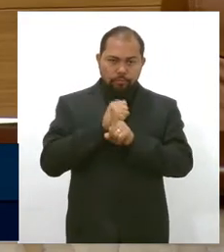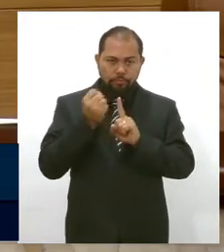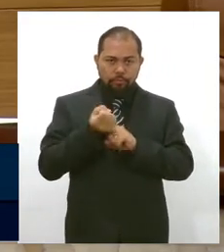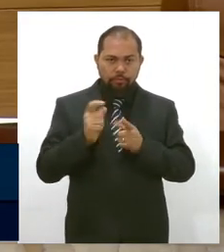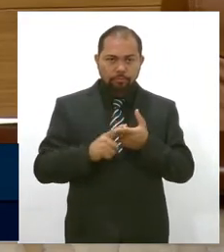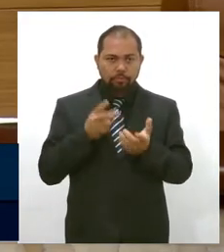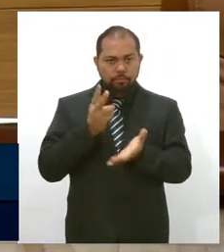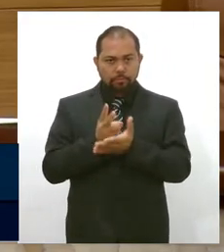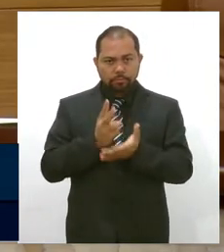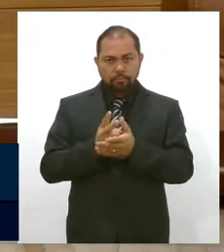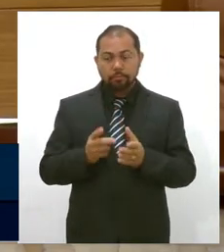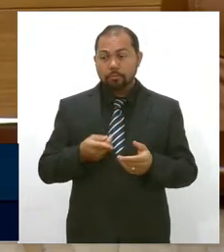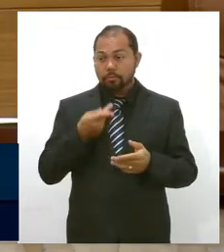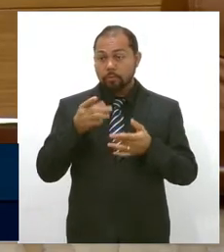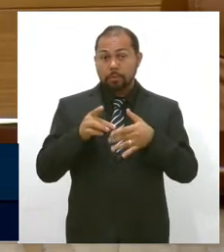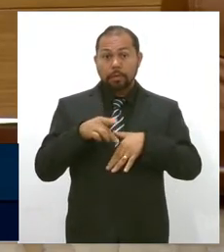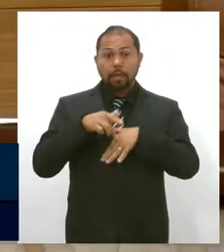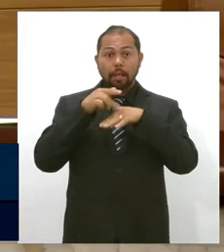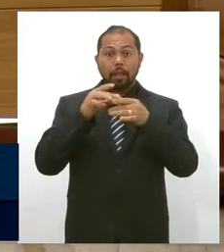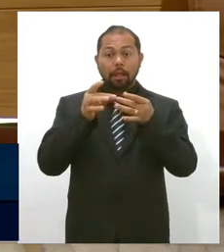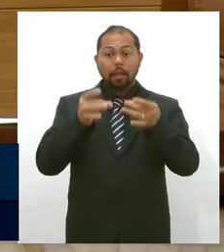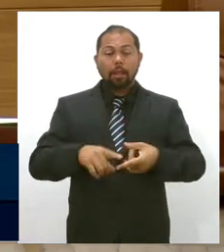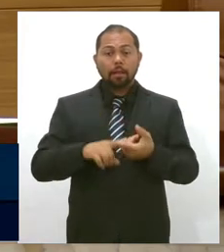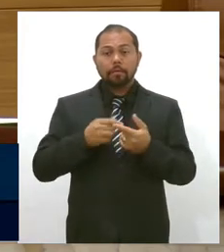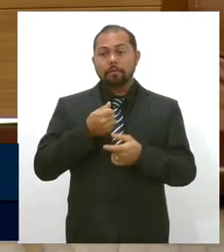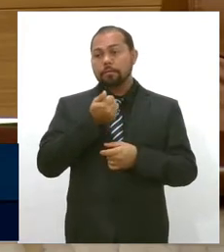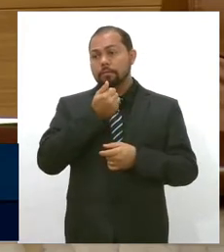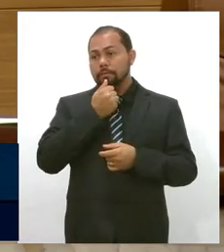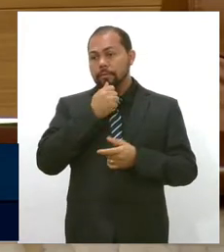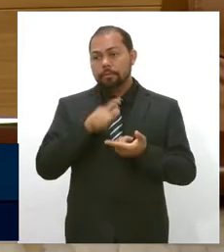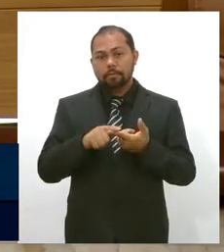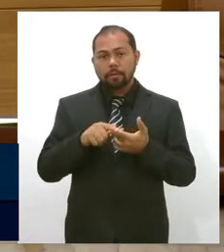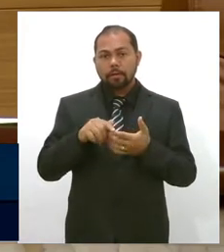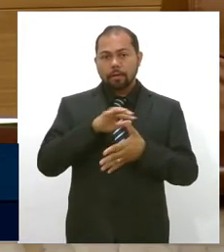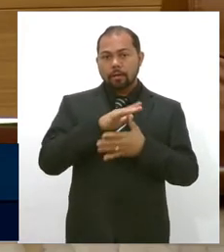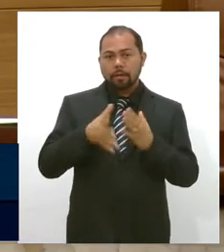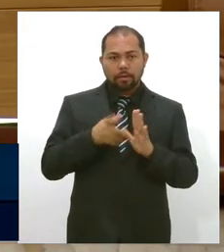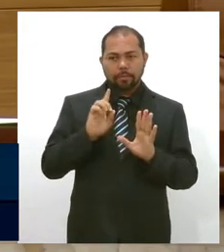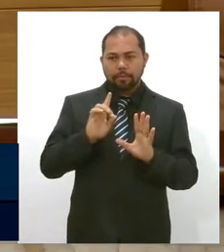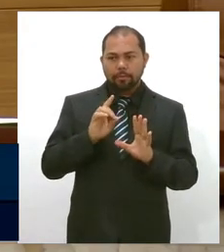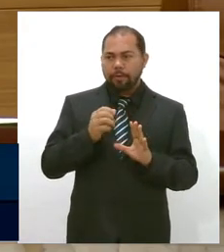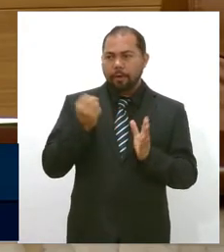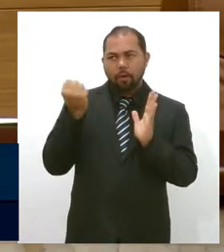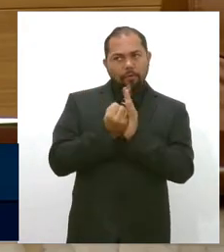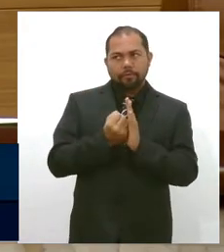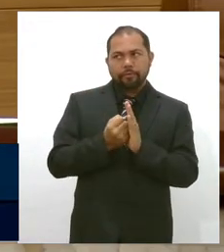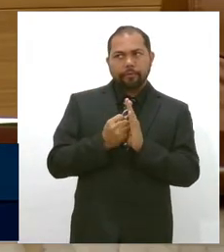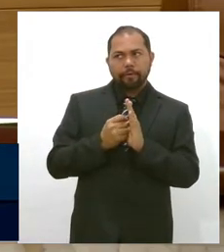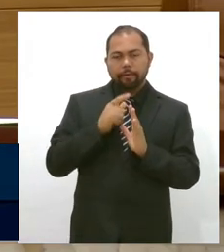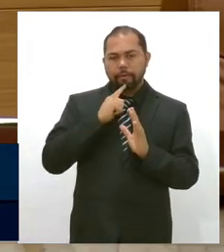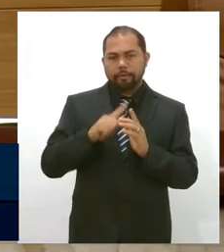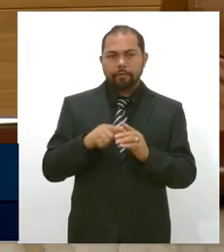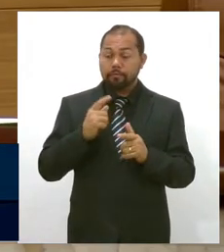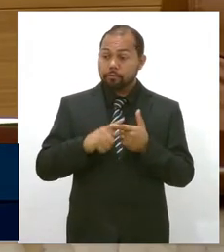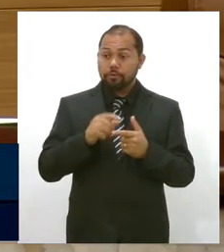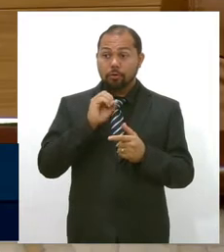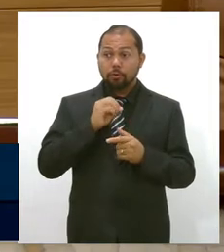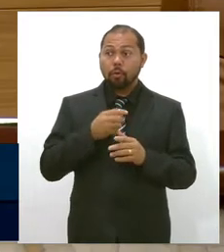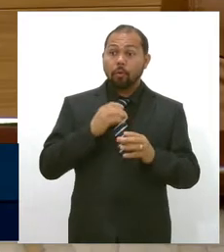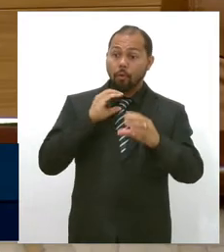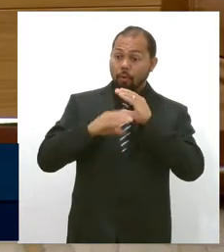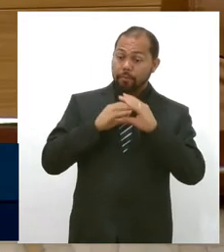Libras ainda não é reconhecida oficialmente, sendo apenas conhecida como meio de expressão e comunicação das pessoas surdas, citando que está tramitando no